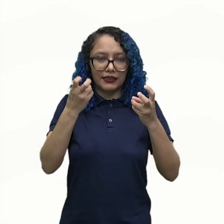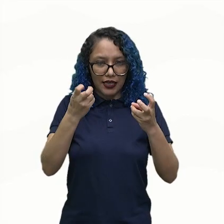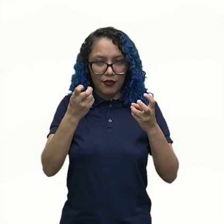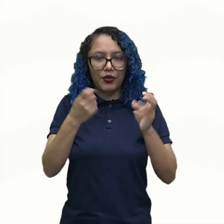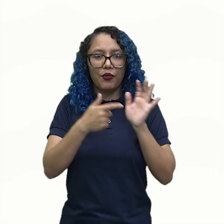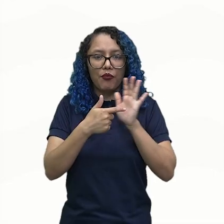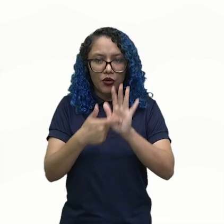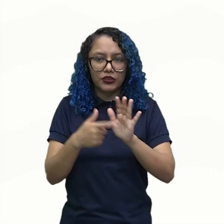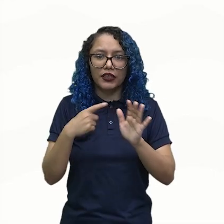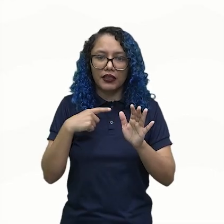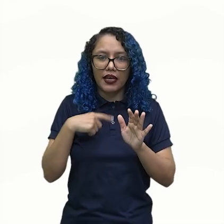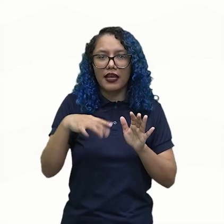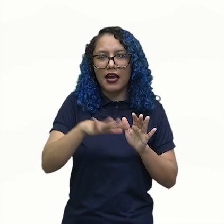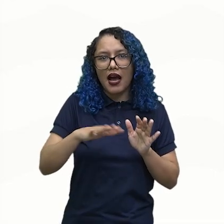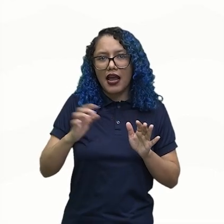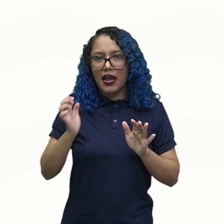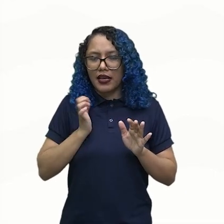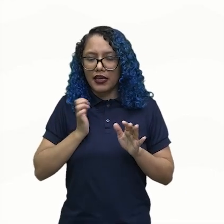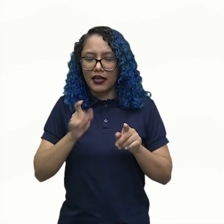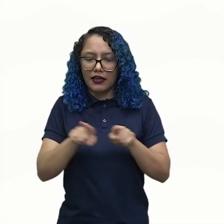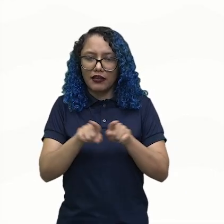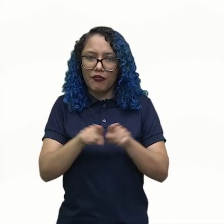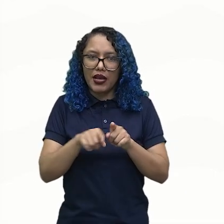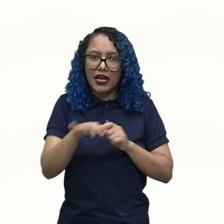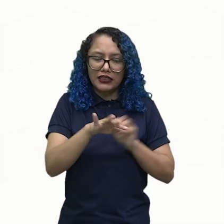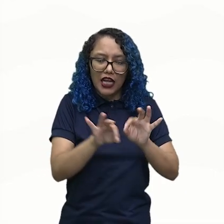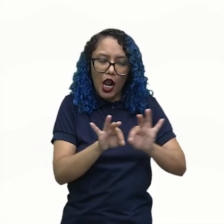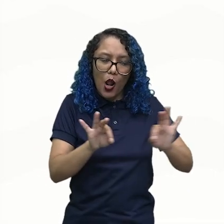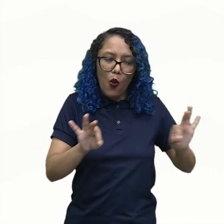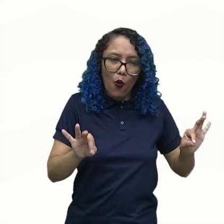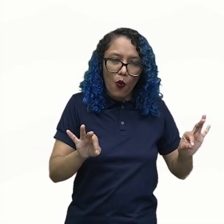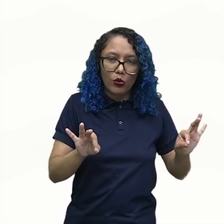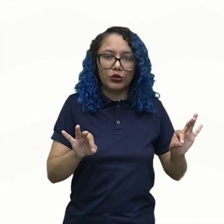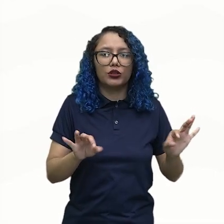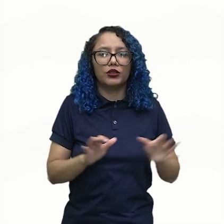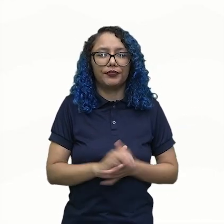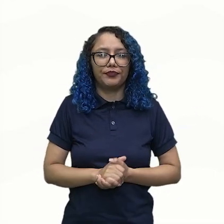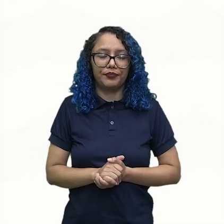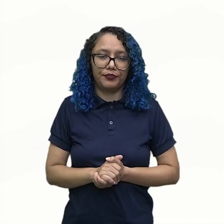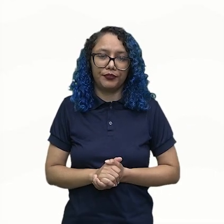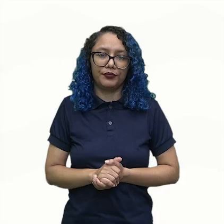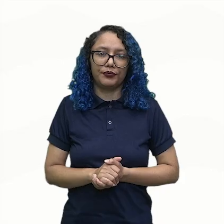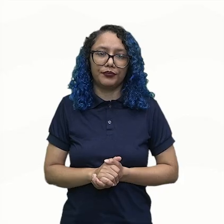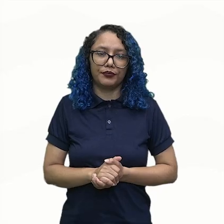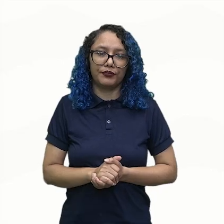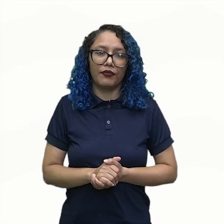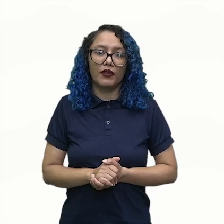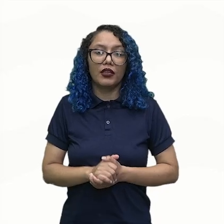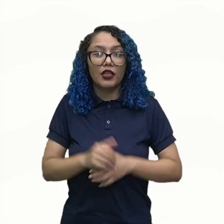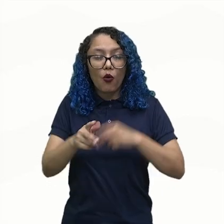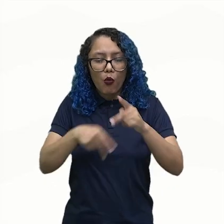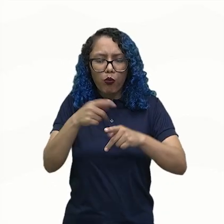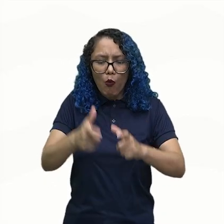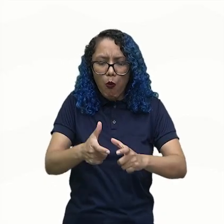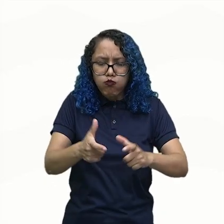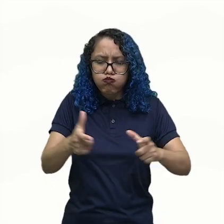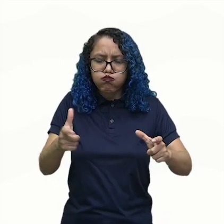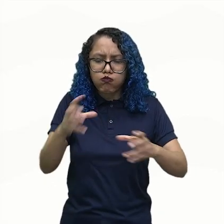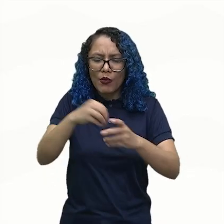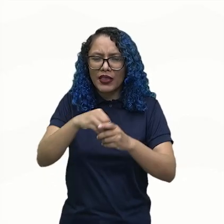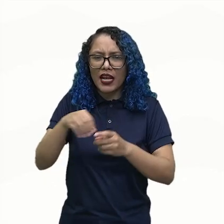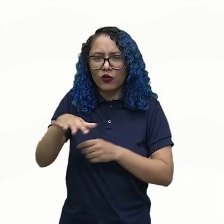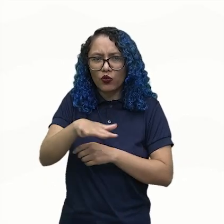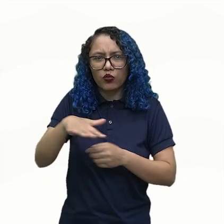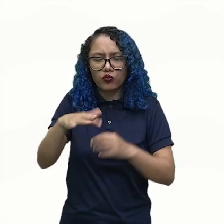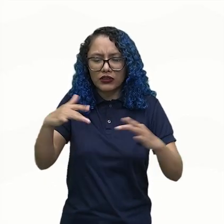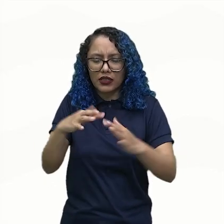entre áreas ricas e periféricas. Então a gente tem uma concentração urbana muito grande, né? Uma concentração populacional em grandes centros